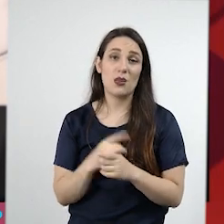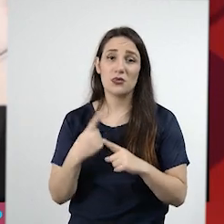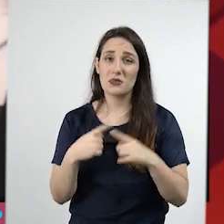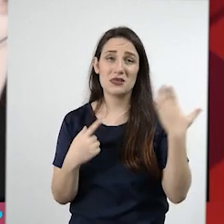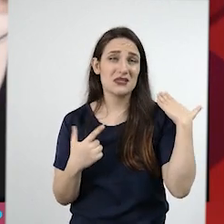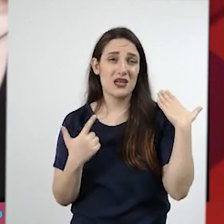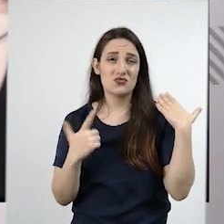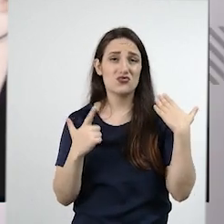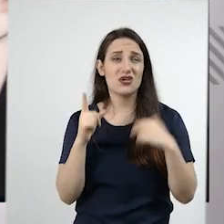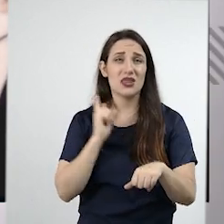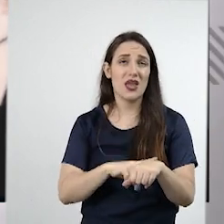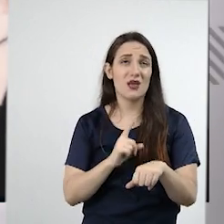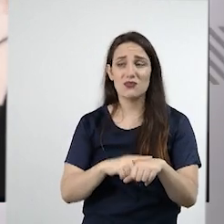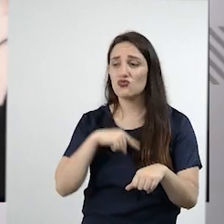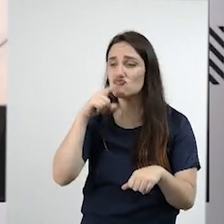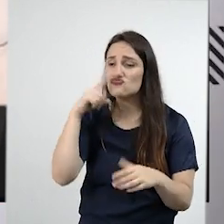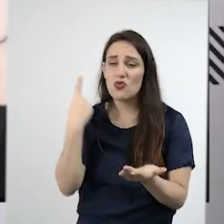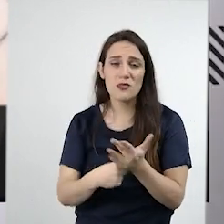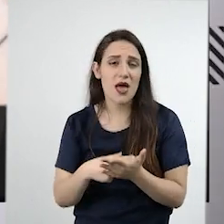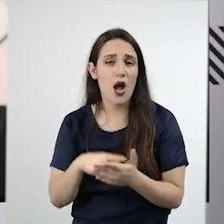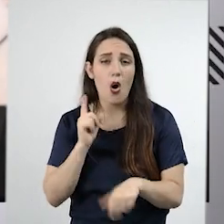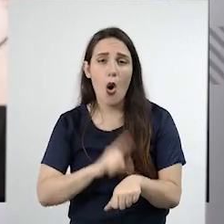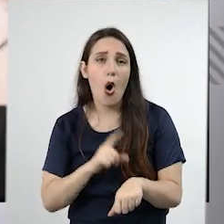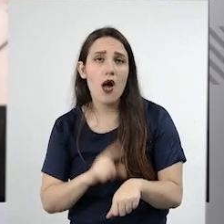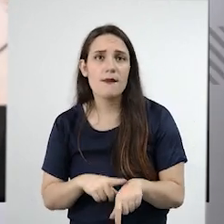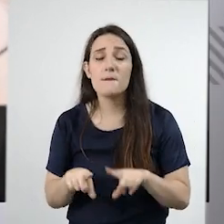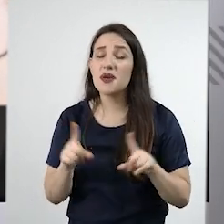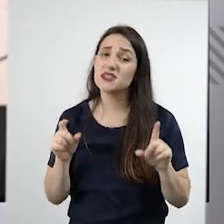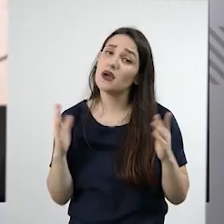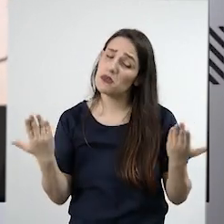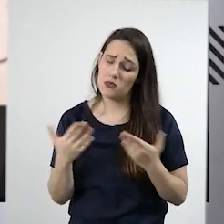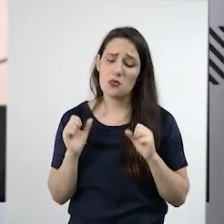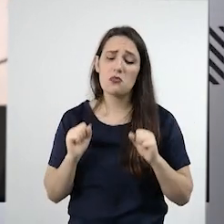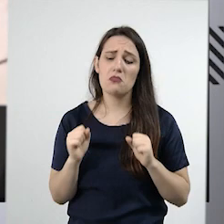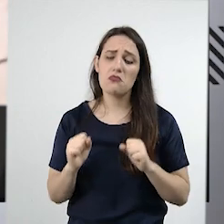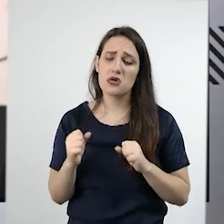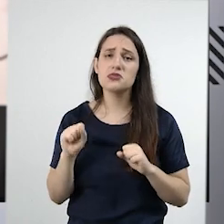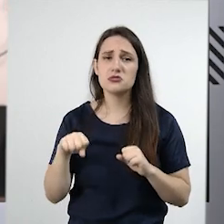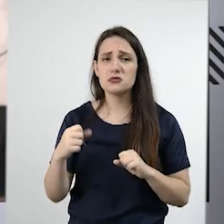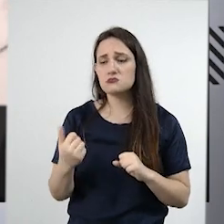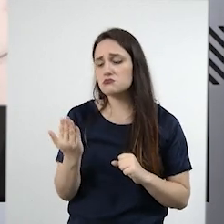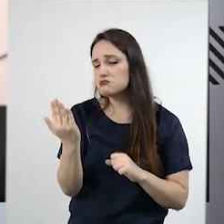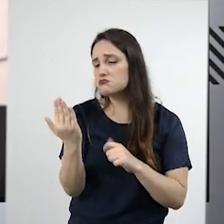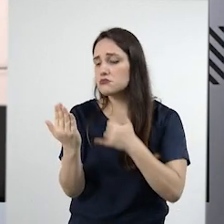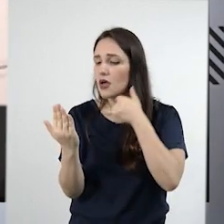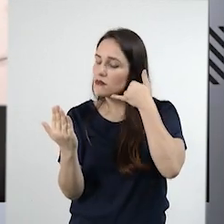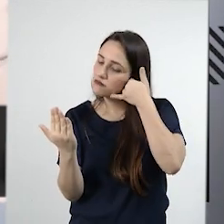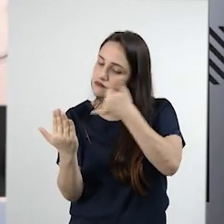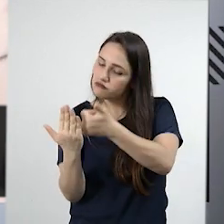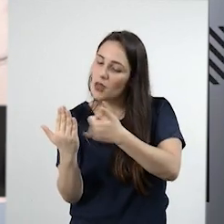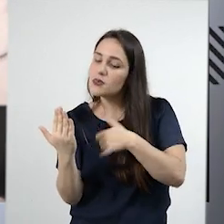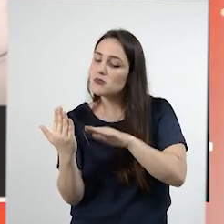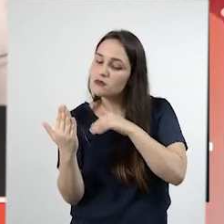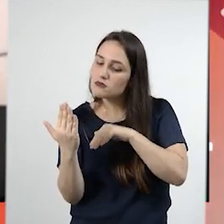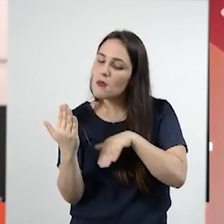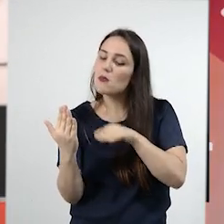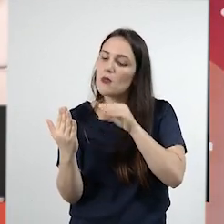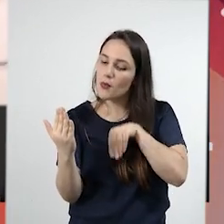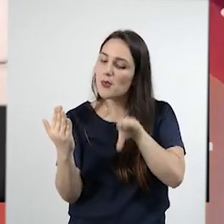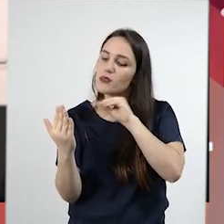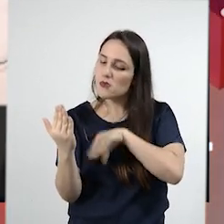para marcar horário, mas aí, de repente, por uma videochamada, a gente consegue resolver algum problema, uma reunião, do qual não pude